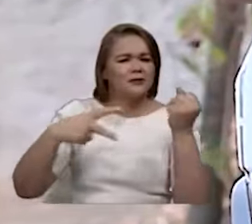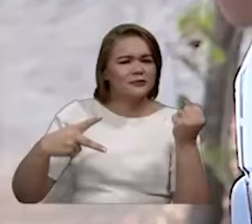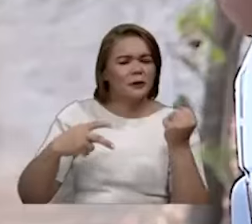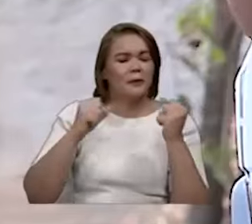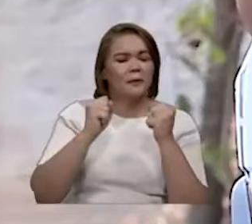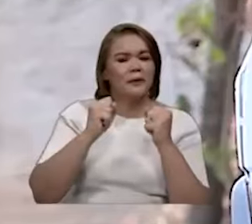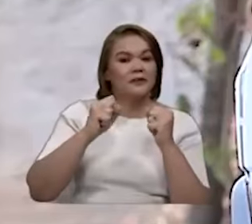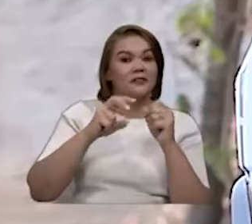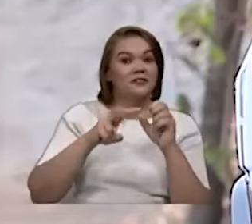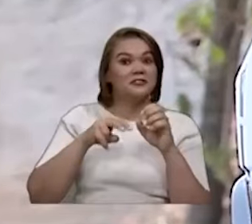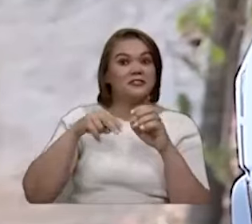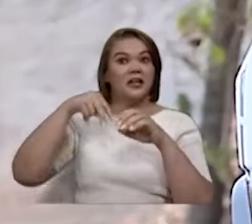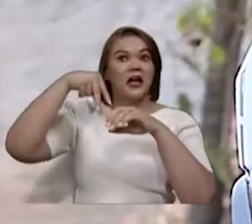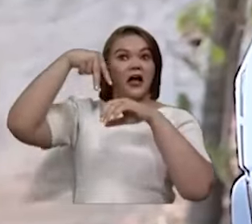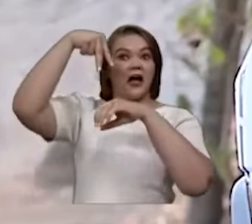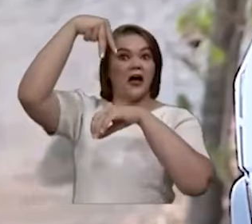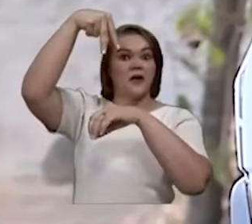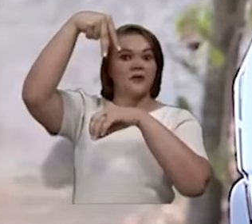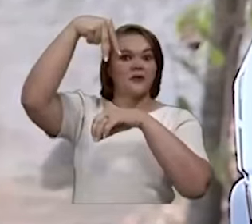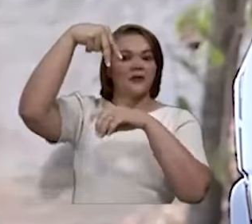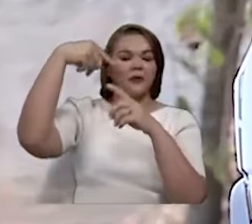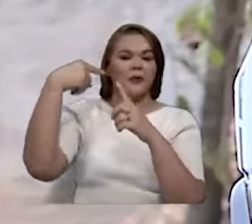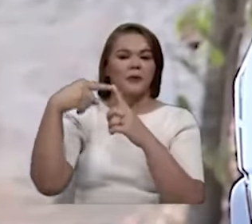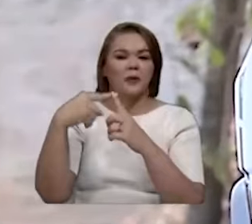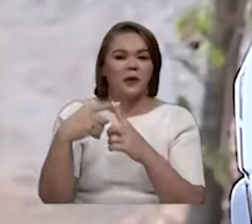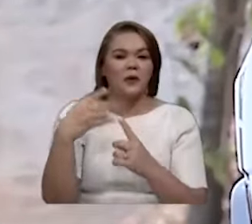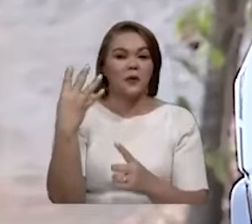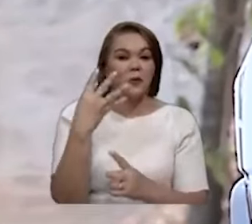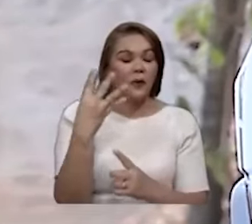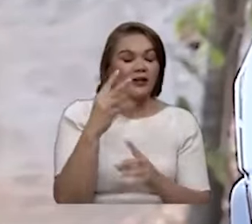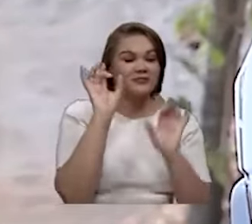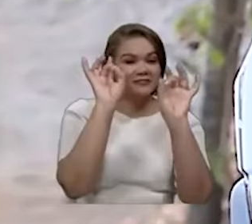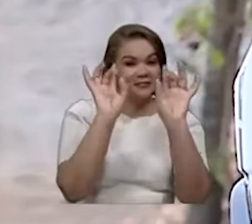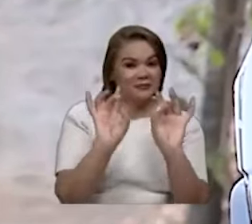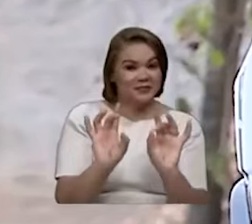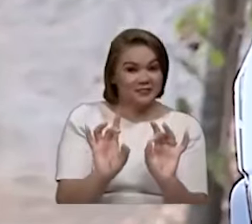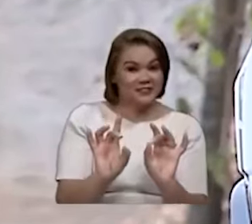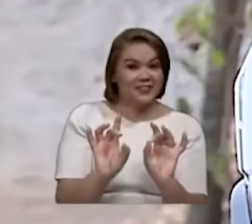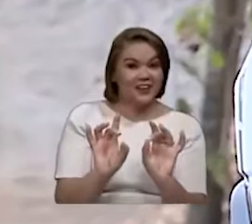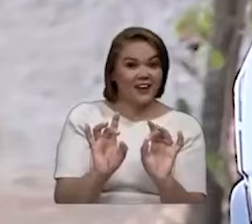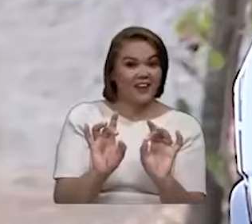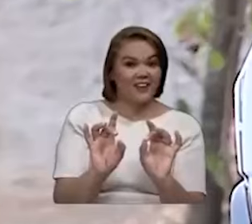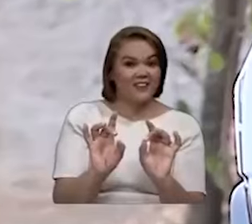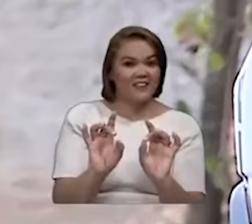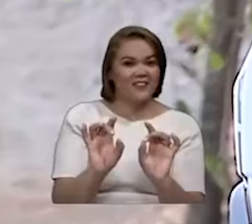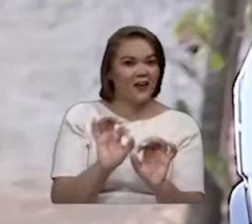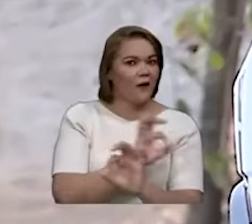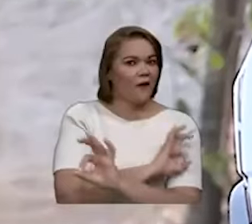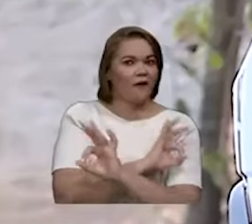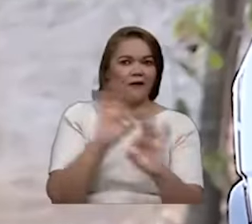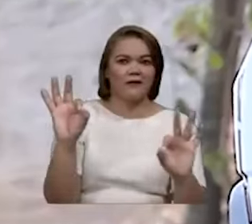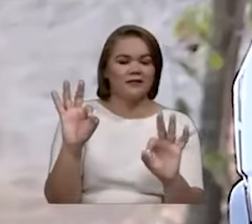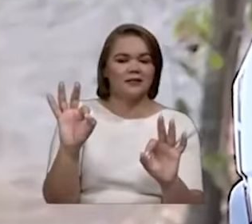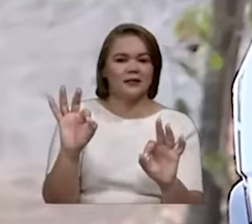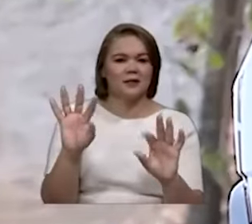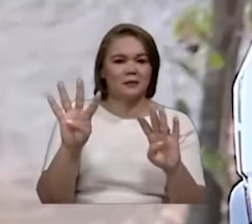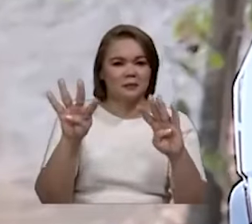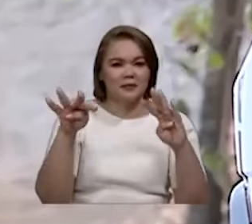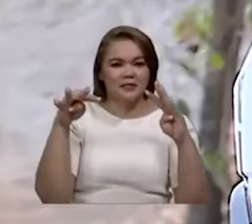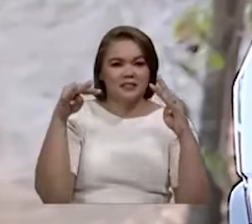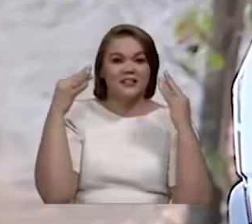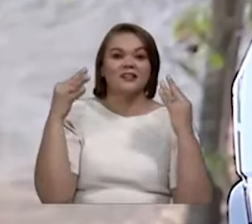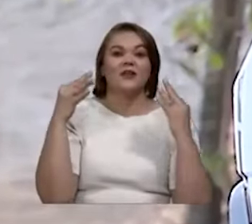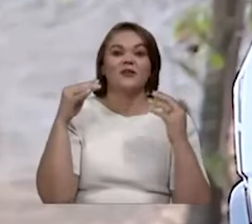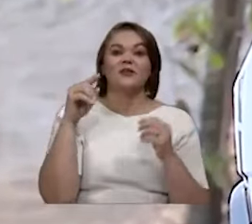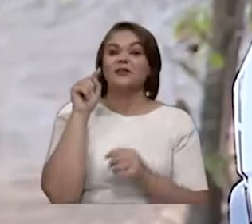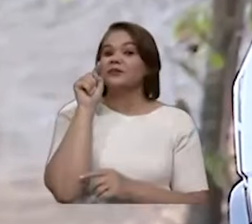nas alturas. É, porque o quarto prêmio especial é espetacular. Presta atenção,